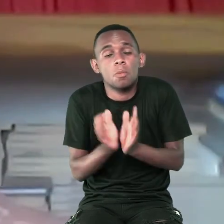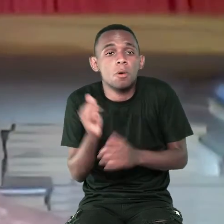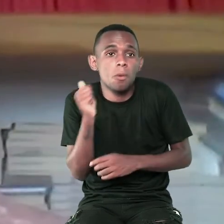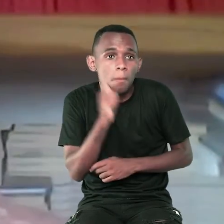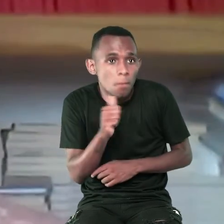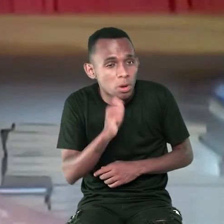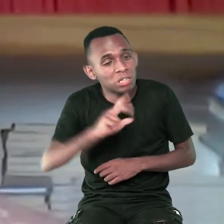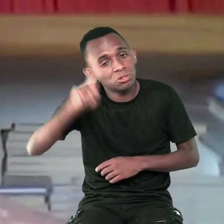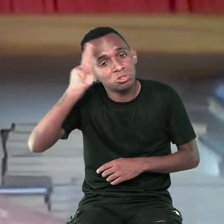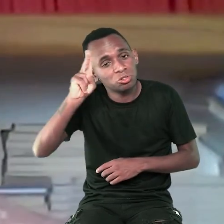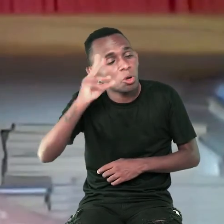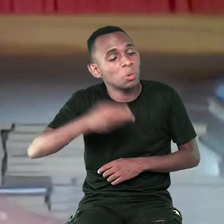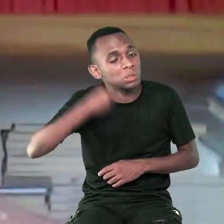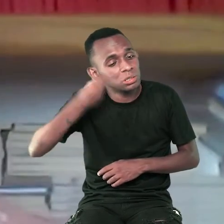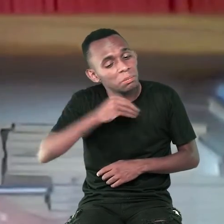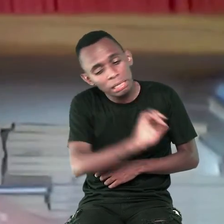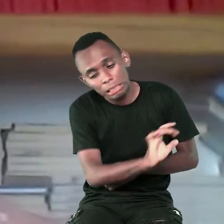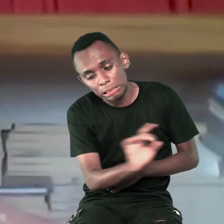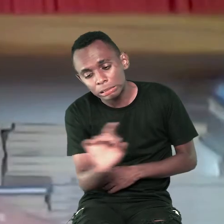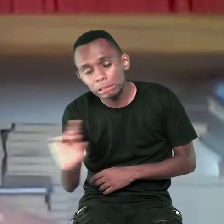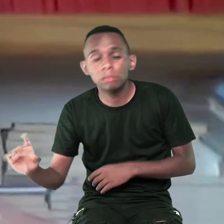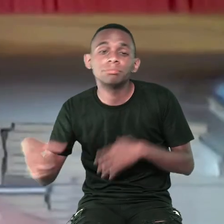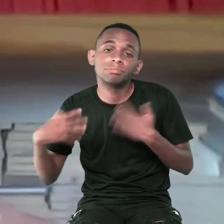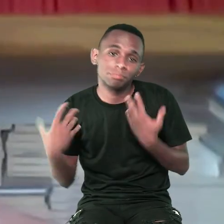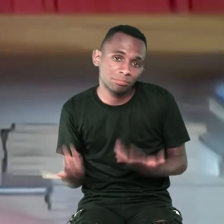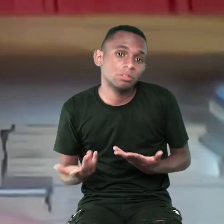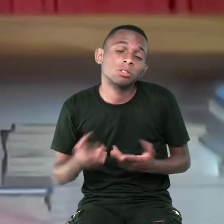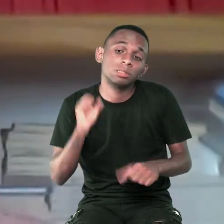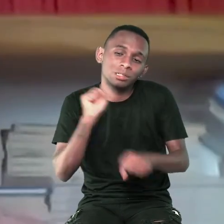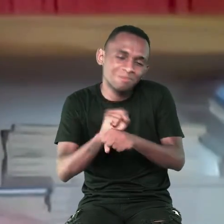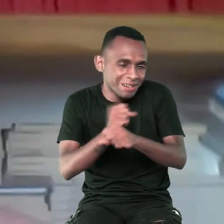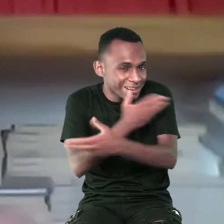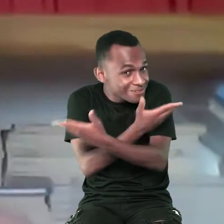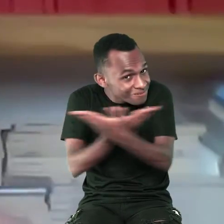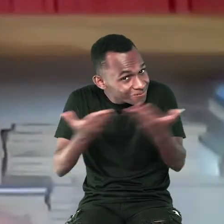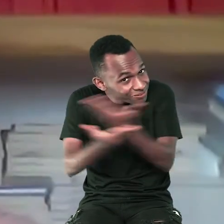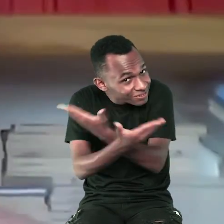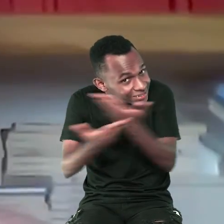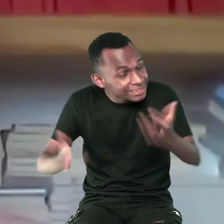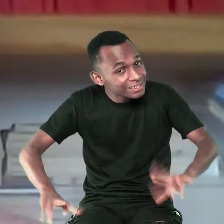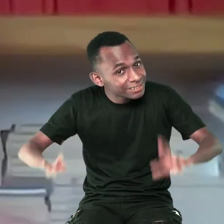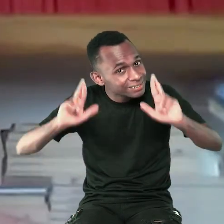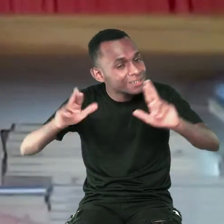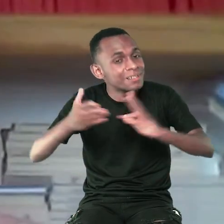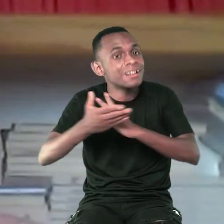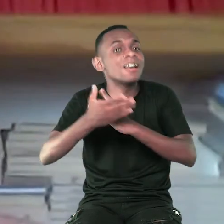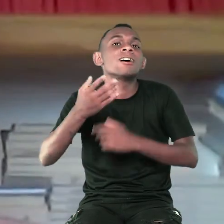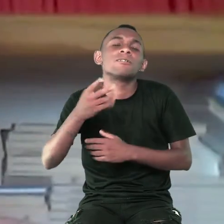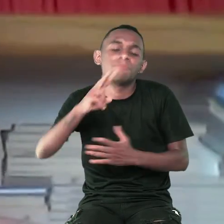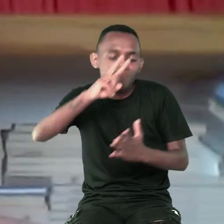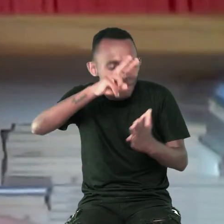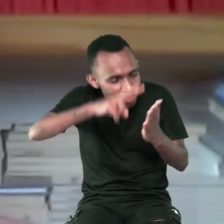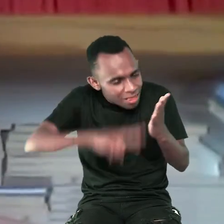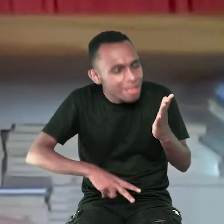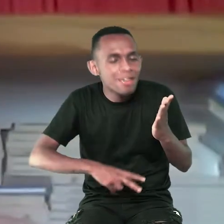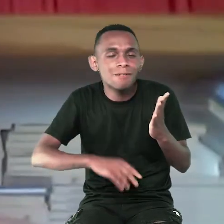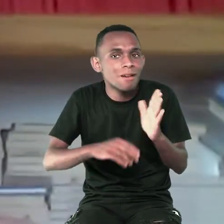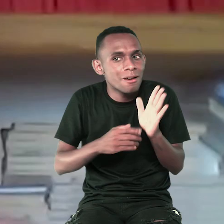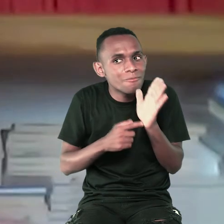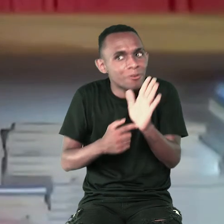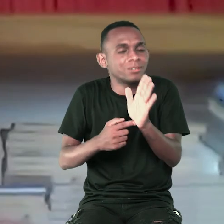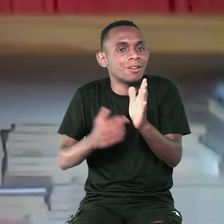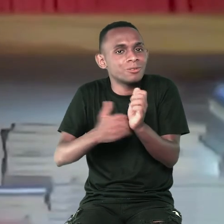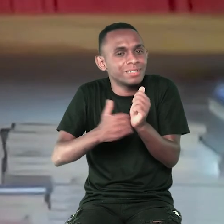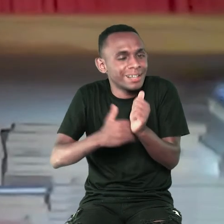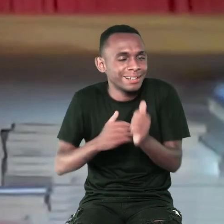né, com suas histórias, com suas vivências, que estão esperando vocês para contarem os seus